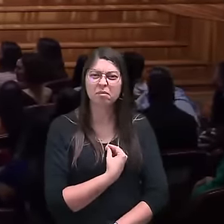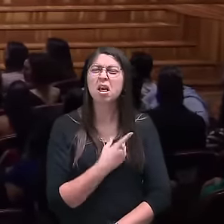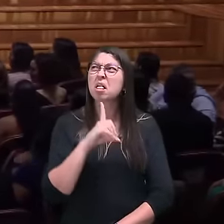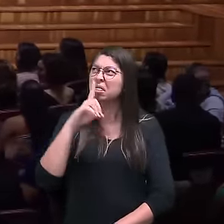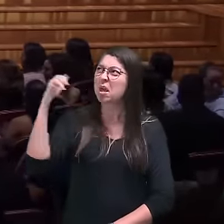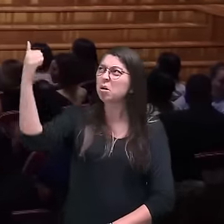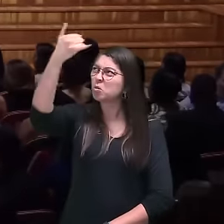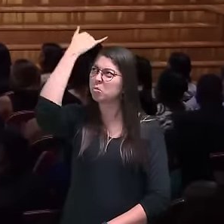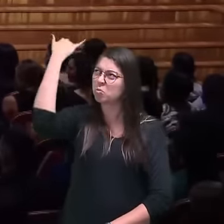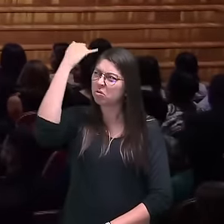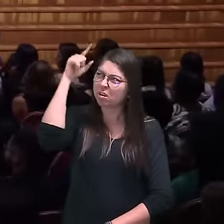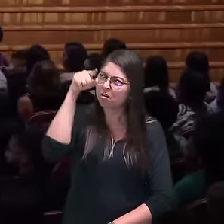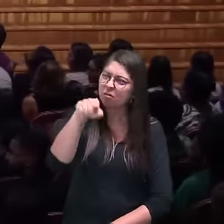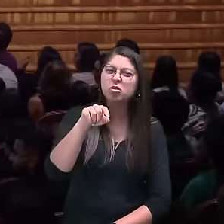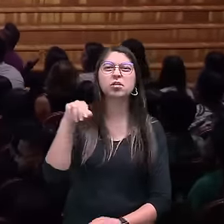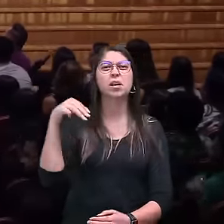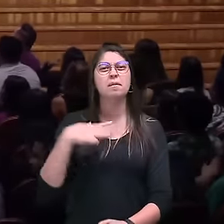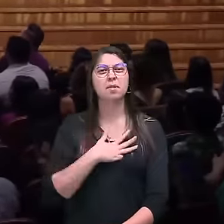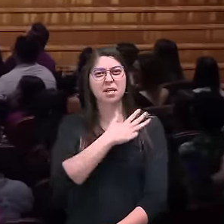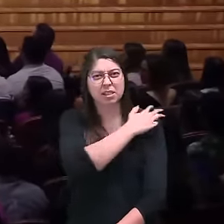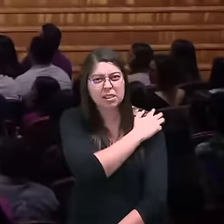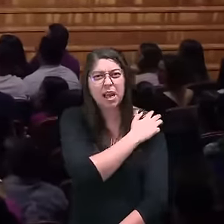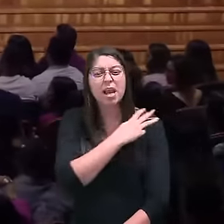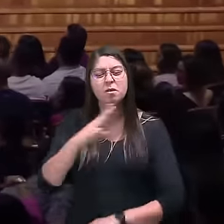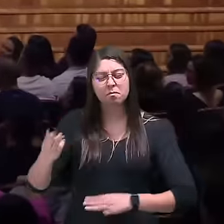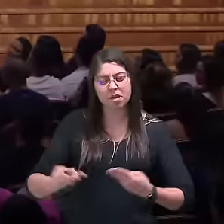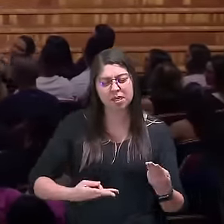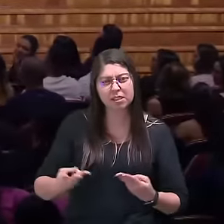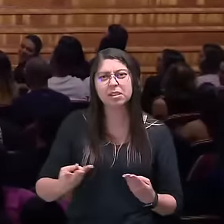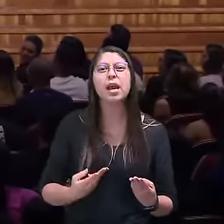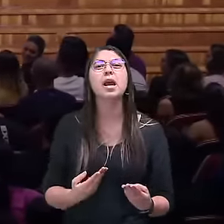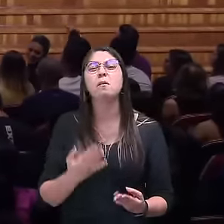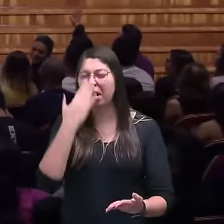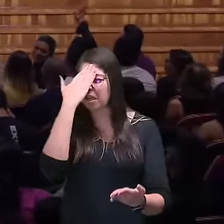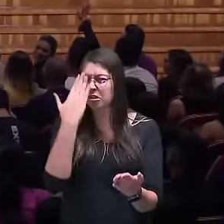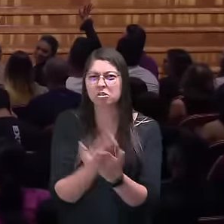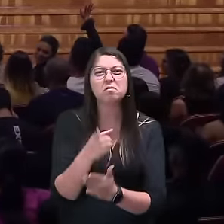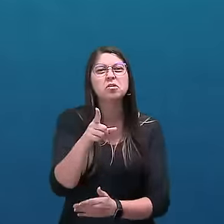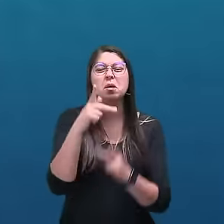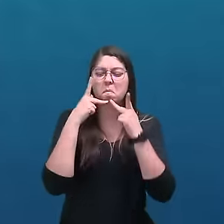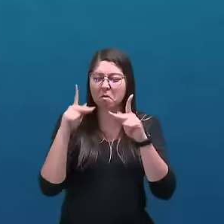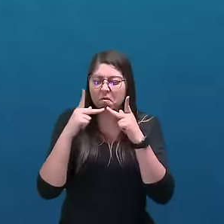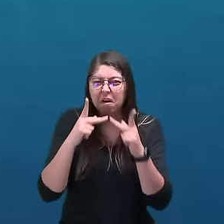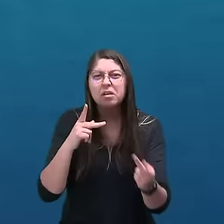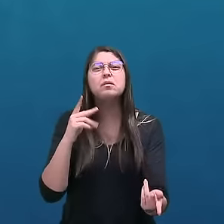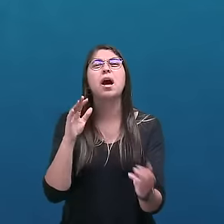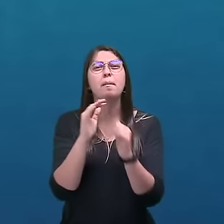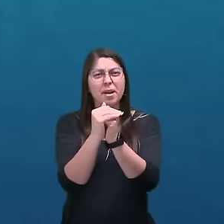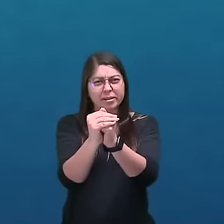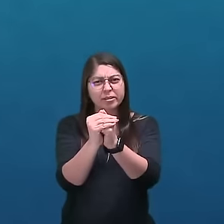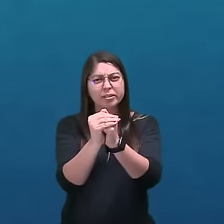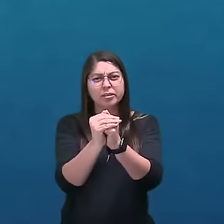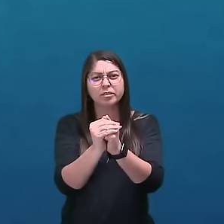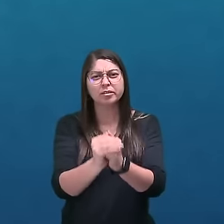eu acredito no teu ministério, eu acredito no teu sonho, eu acredito na tua profecia.